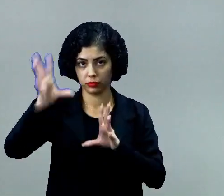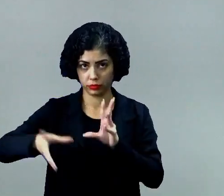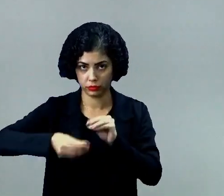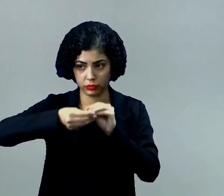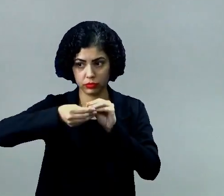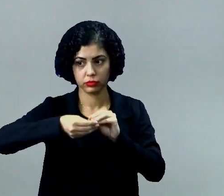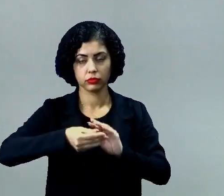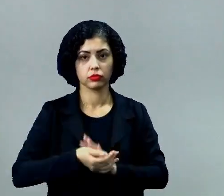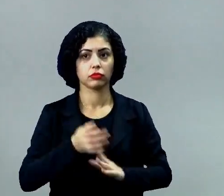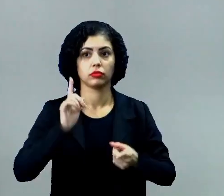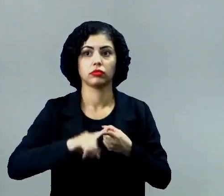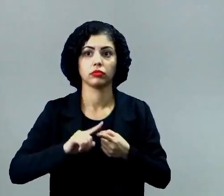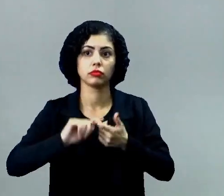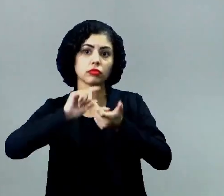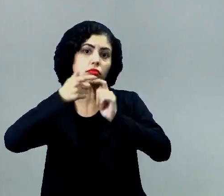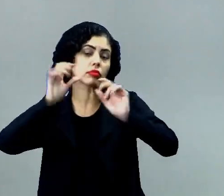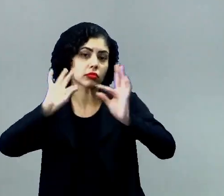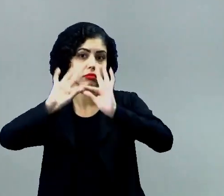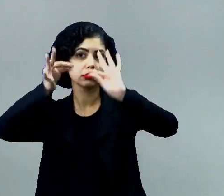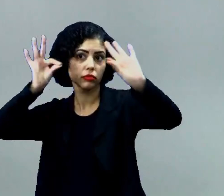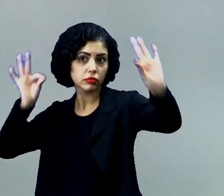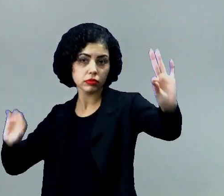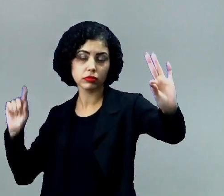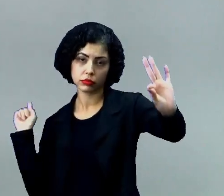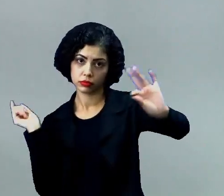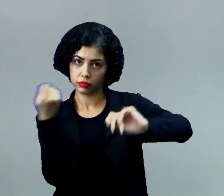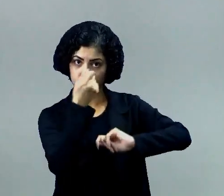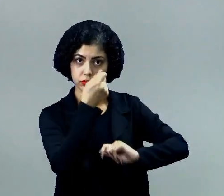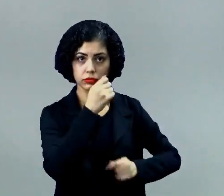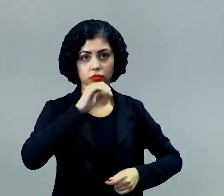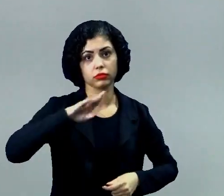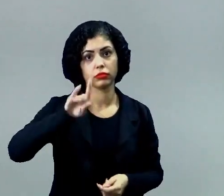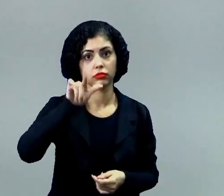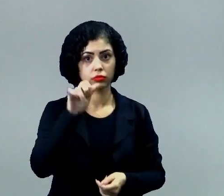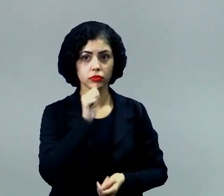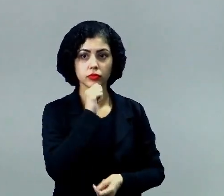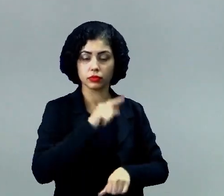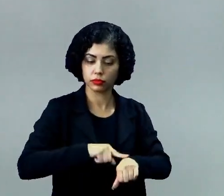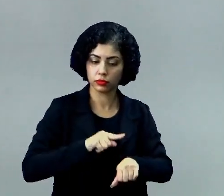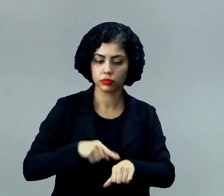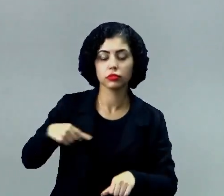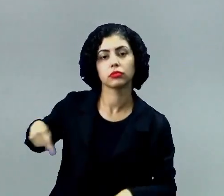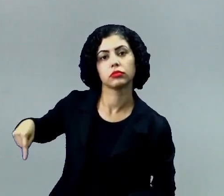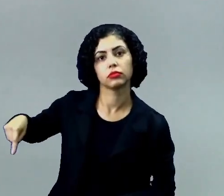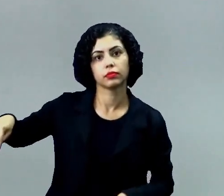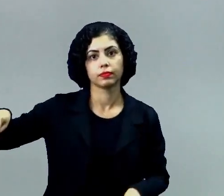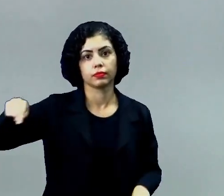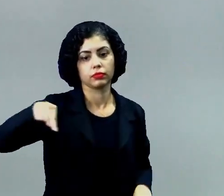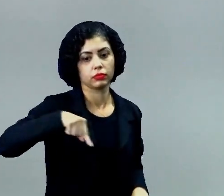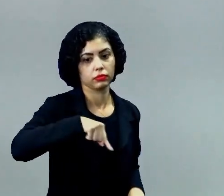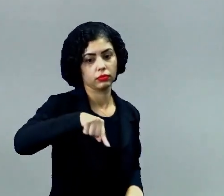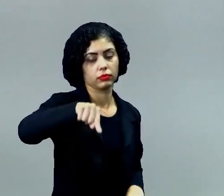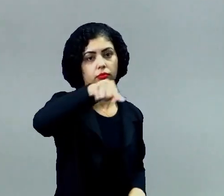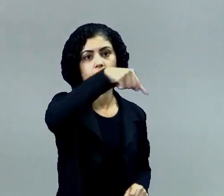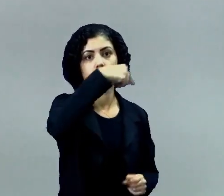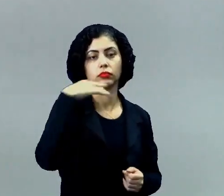completo, porque quanto mais longe eu lanço a bola, mais tempo eu tenho para percorrer